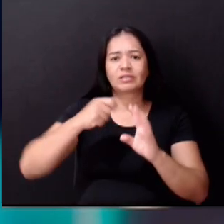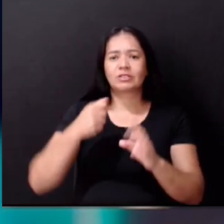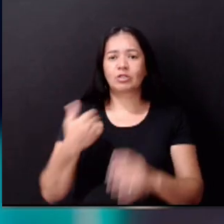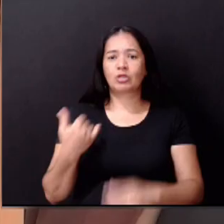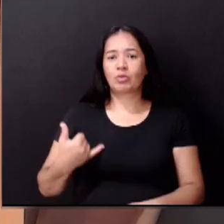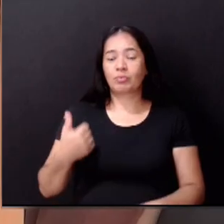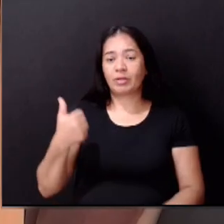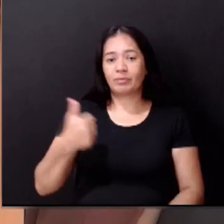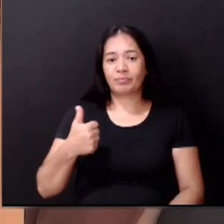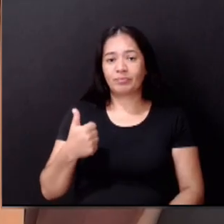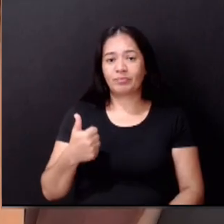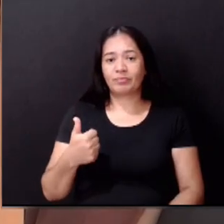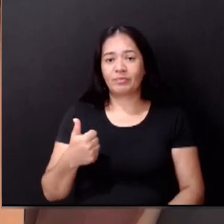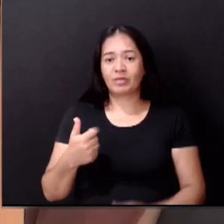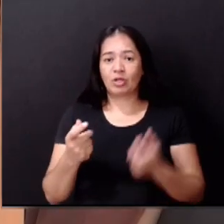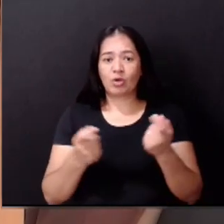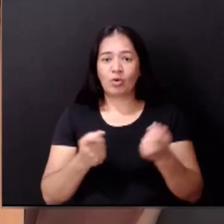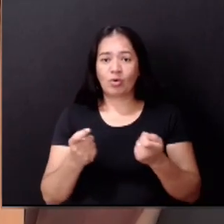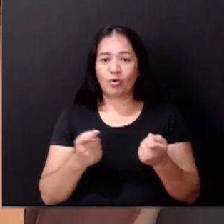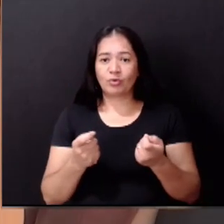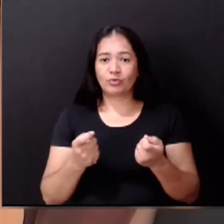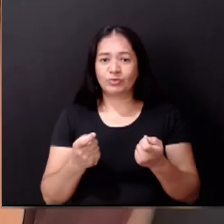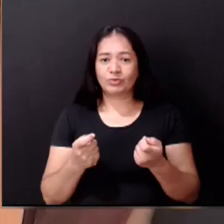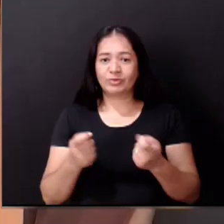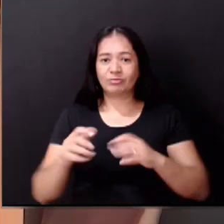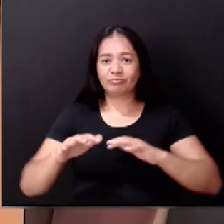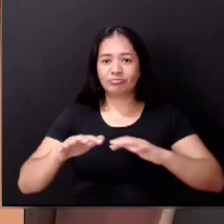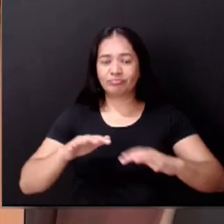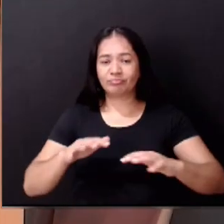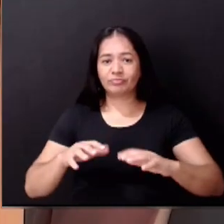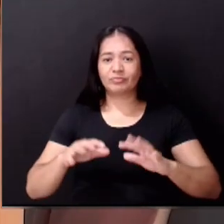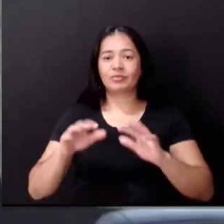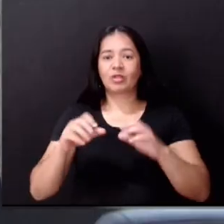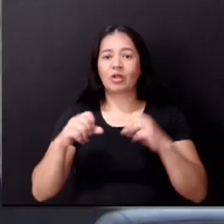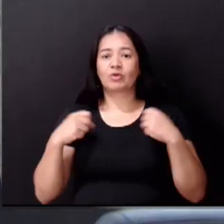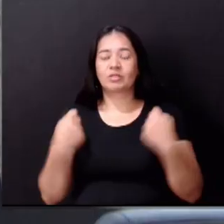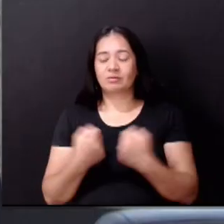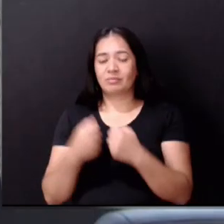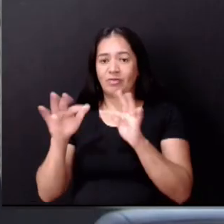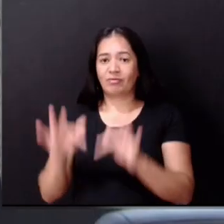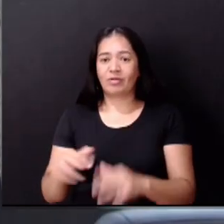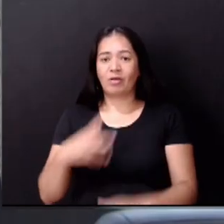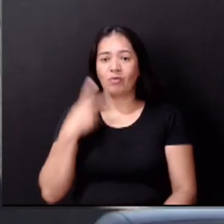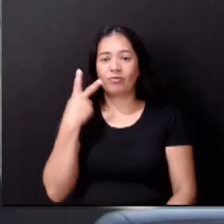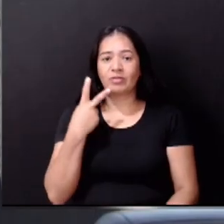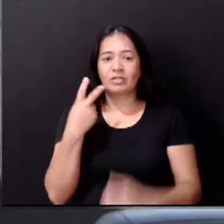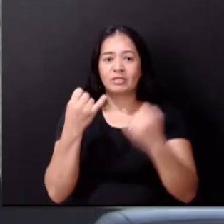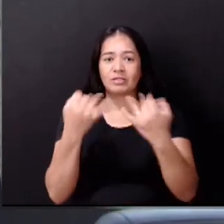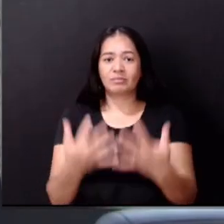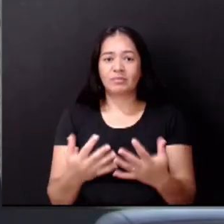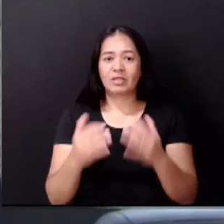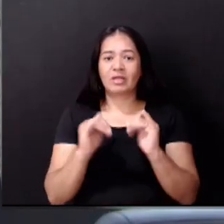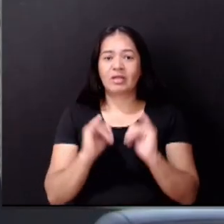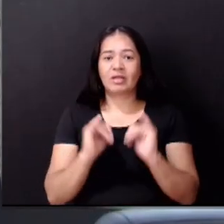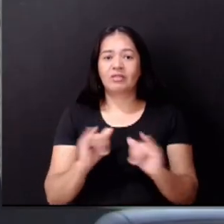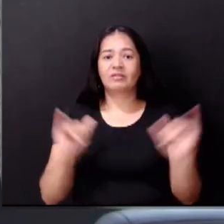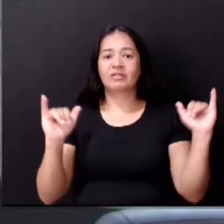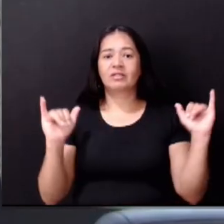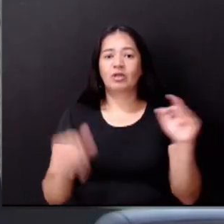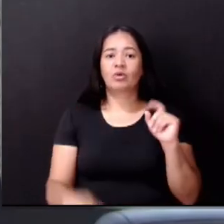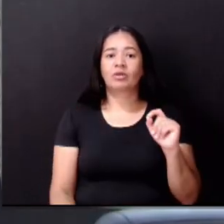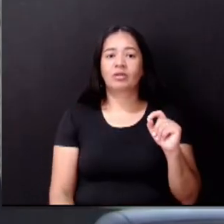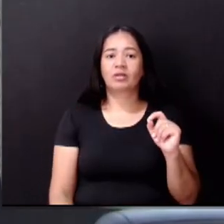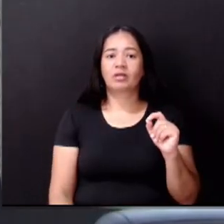controle motor. Ao final do seminário, o vereador ressalta. Dizer que não é porque estamos